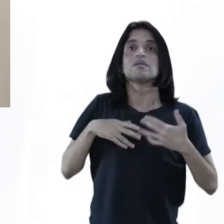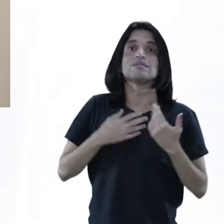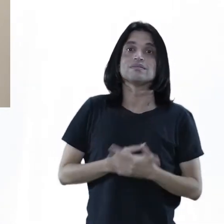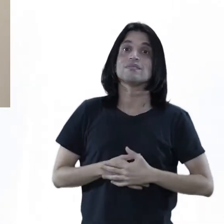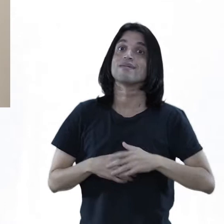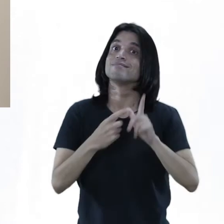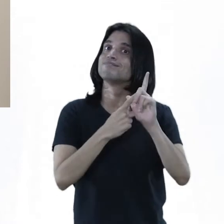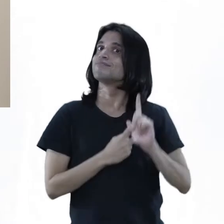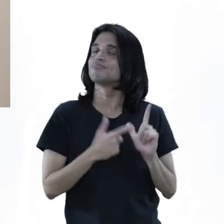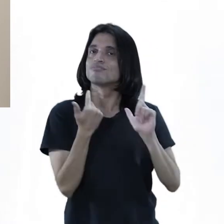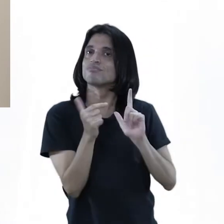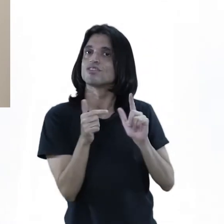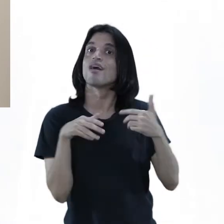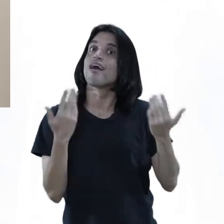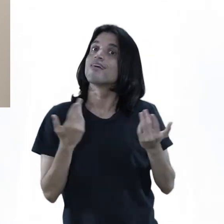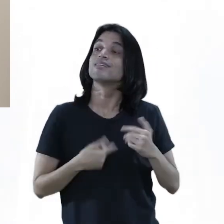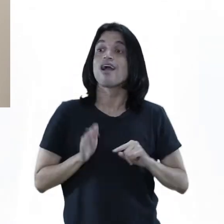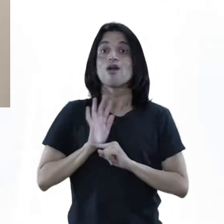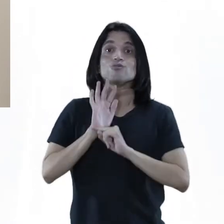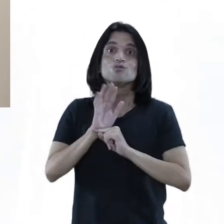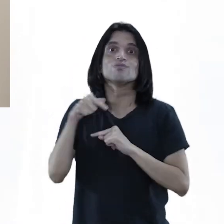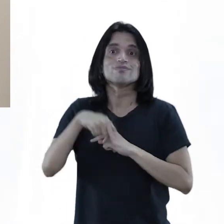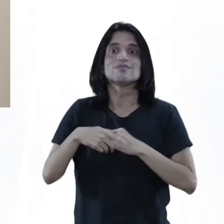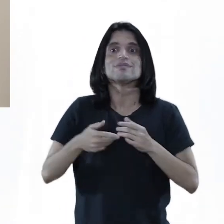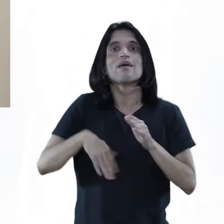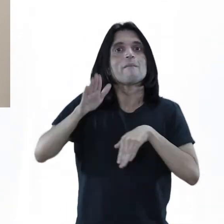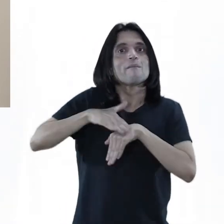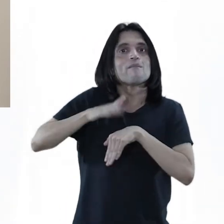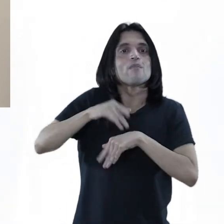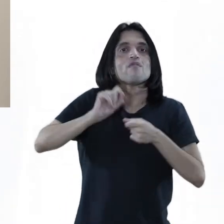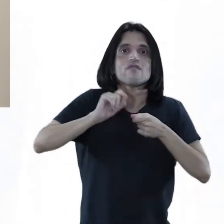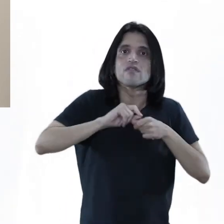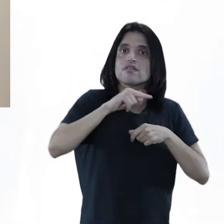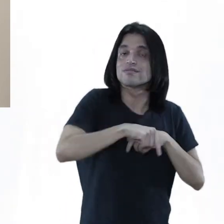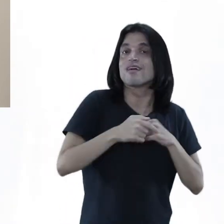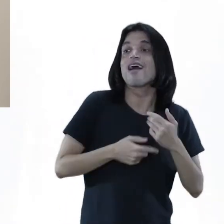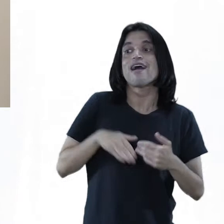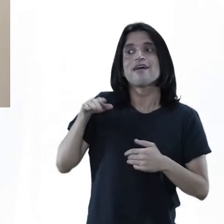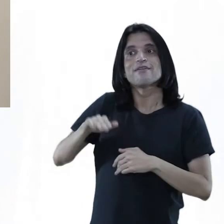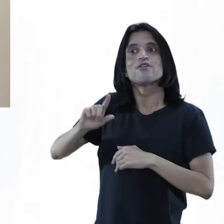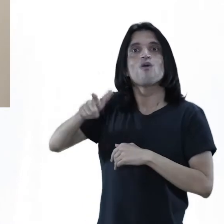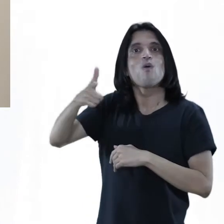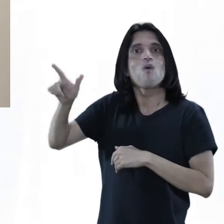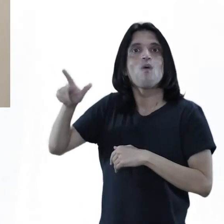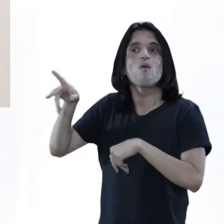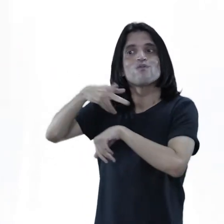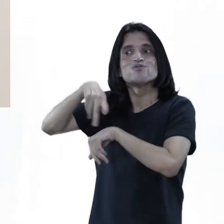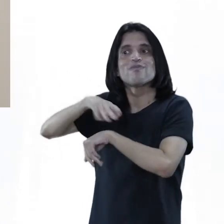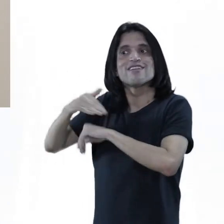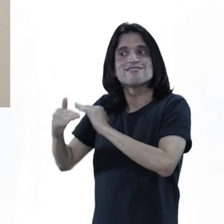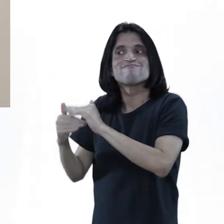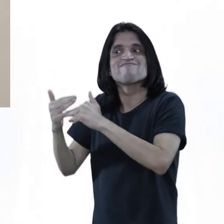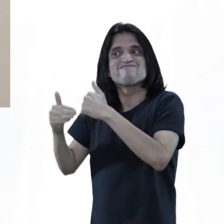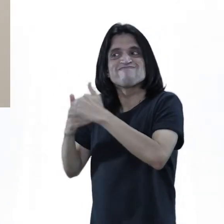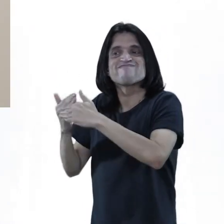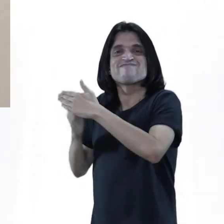dependência alguma, porque ele ajuda muito a produção interna no seu país, evitando que outros países cresçam.